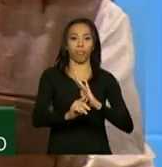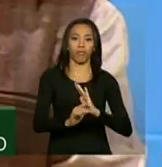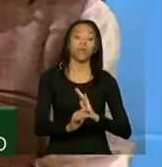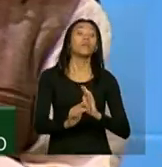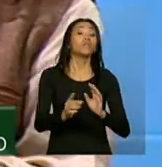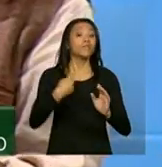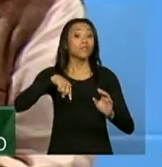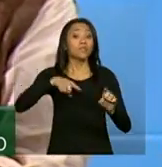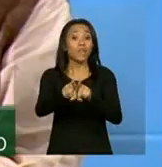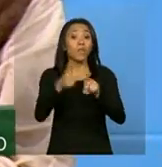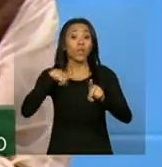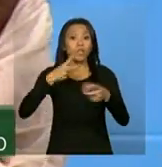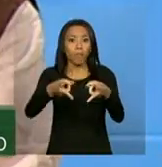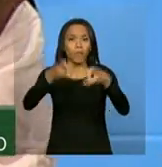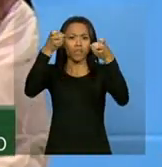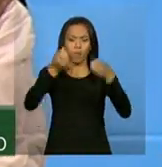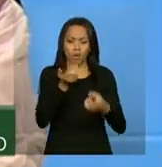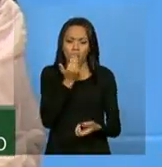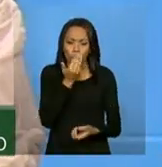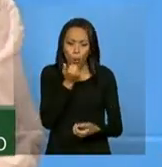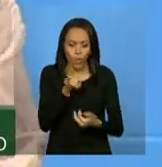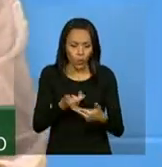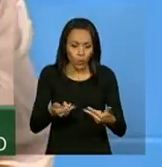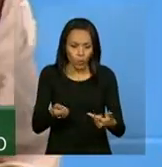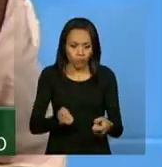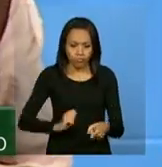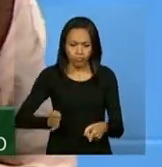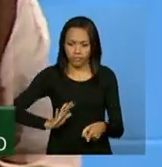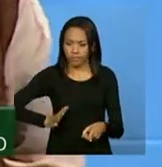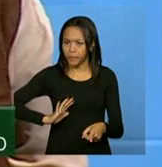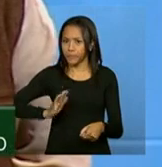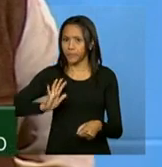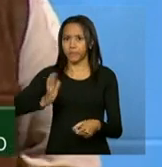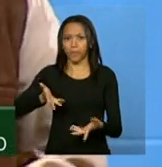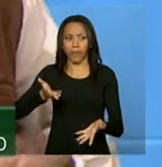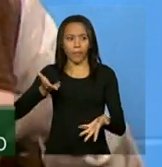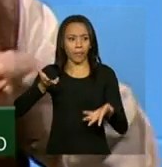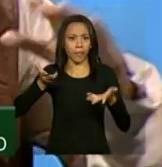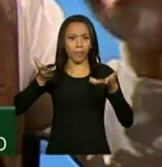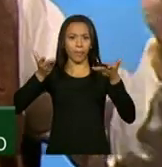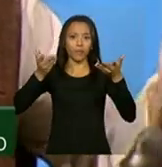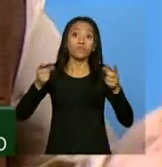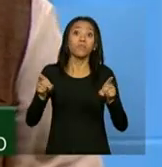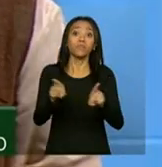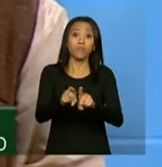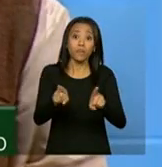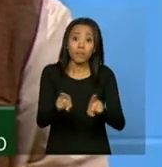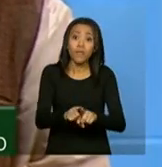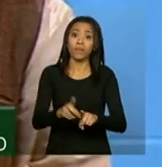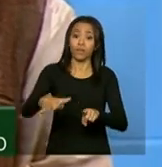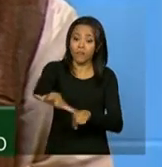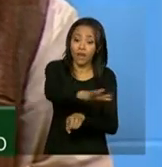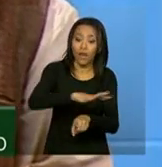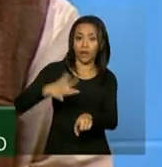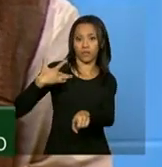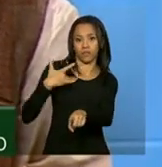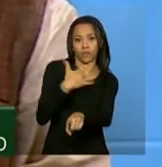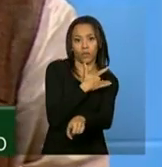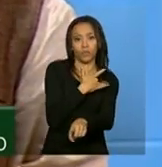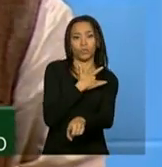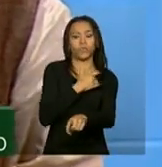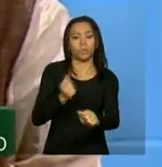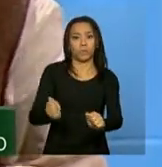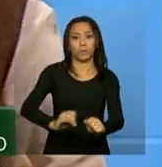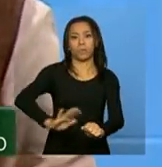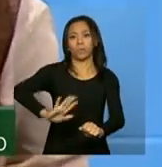também percebemos que os preços dos alimentos vêm aumentando e também o preço do serviço de saúde, principalmente para as pessoas mais